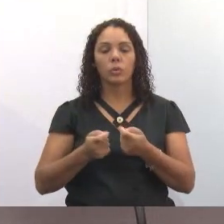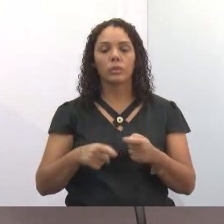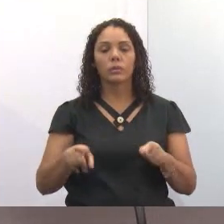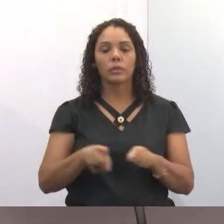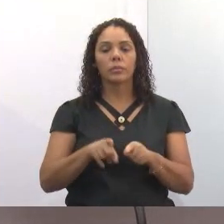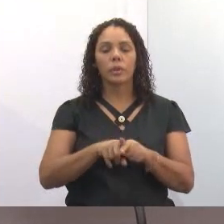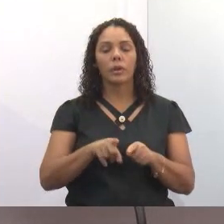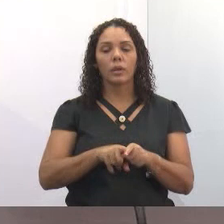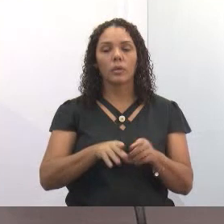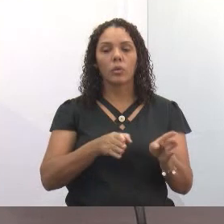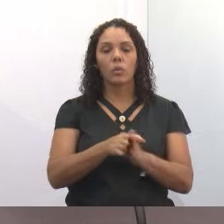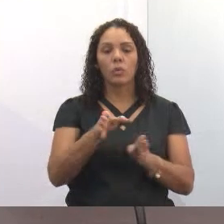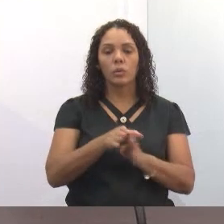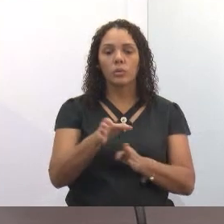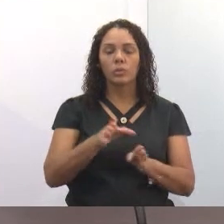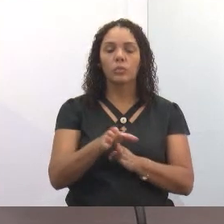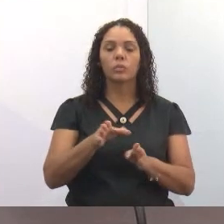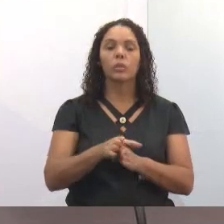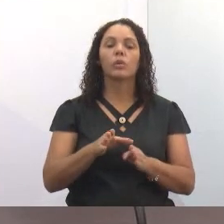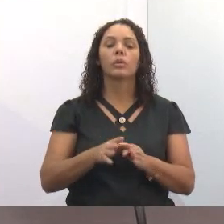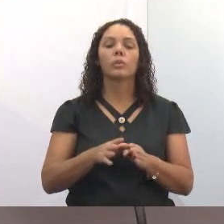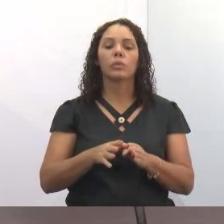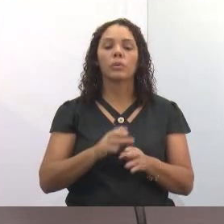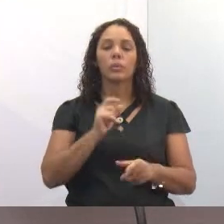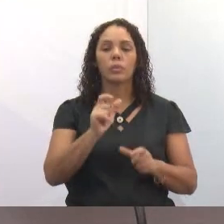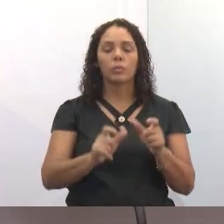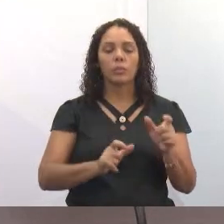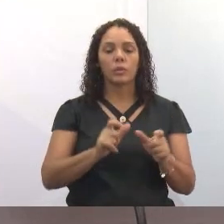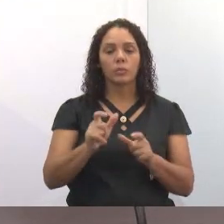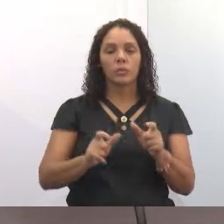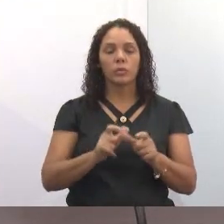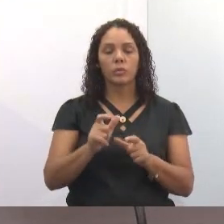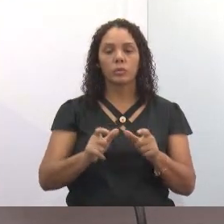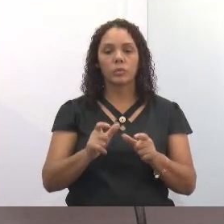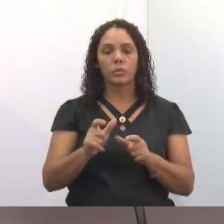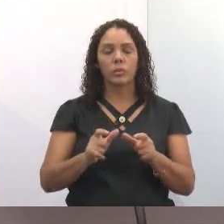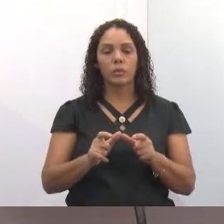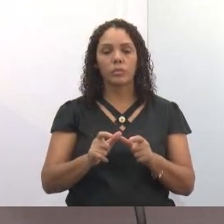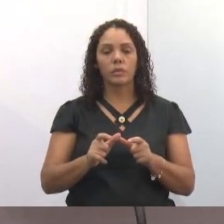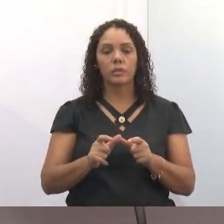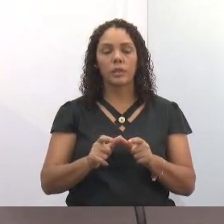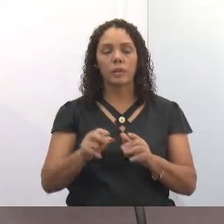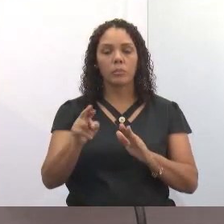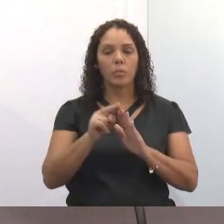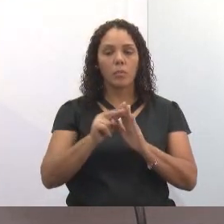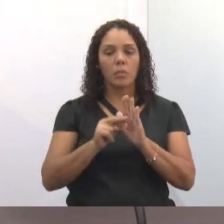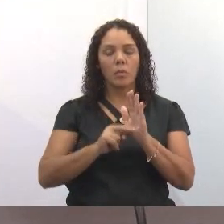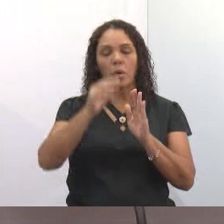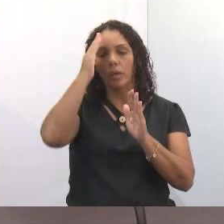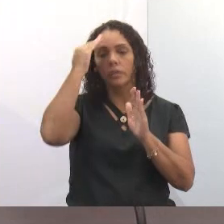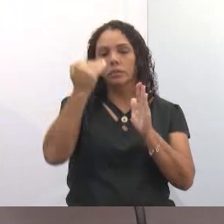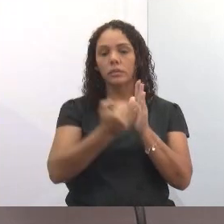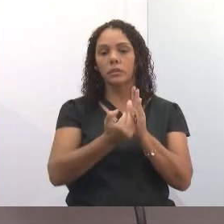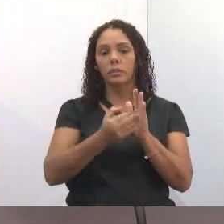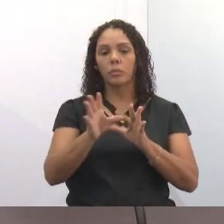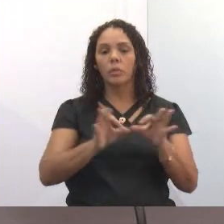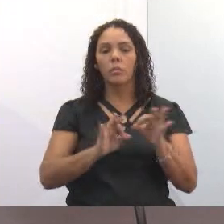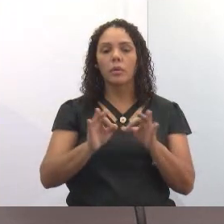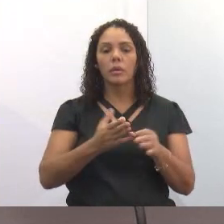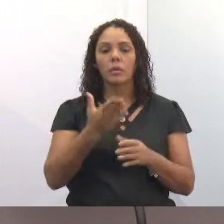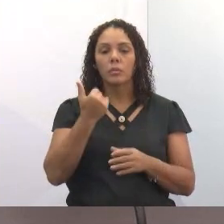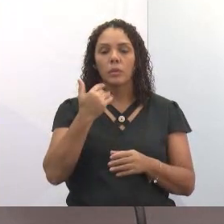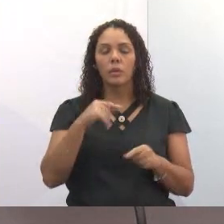os expositores seguirem as boas práticas de manipulação e preparo dos alimentos, disponibilização de álcool em gel